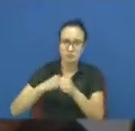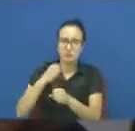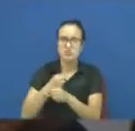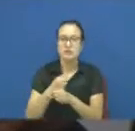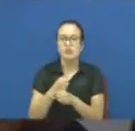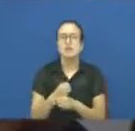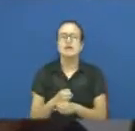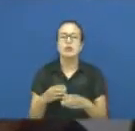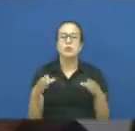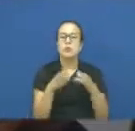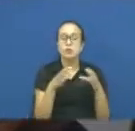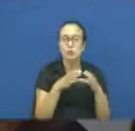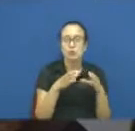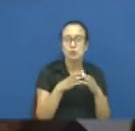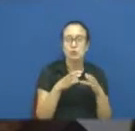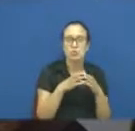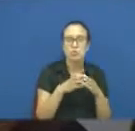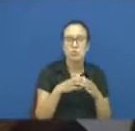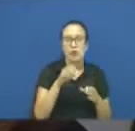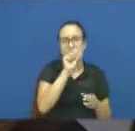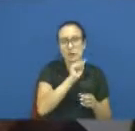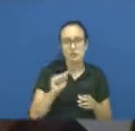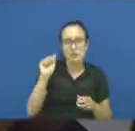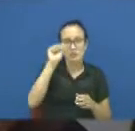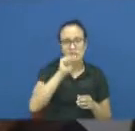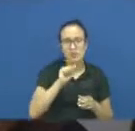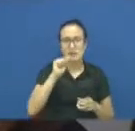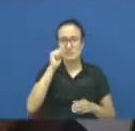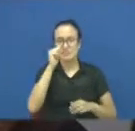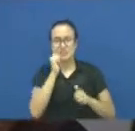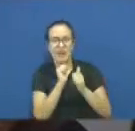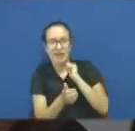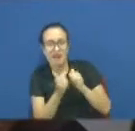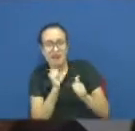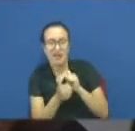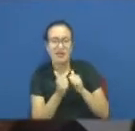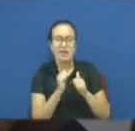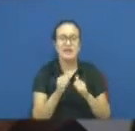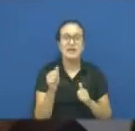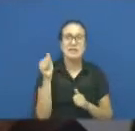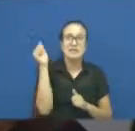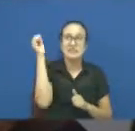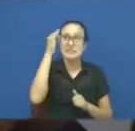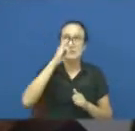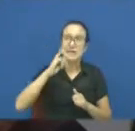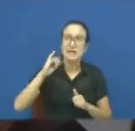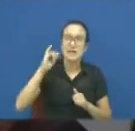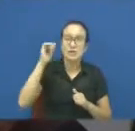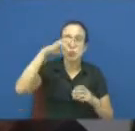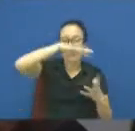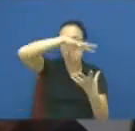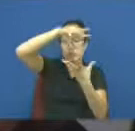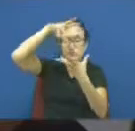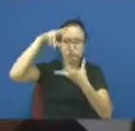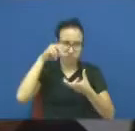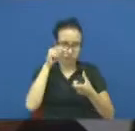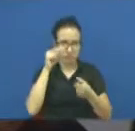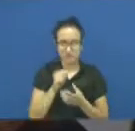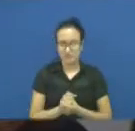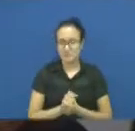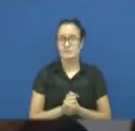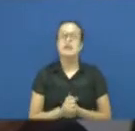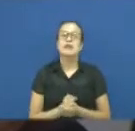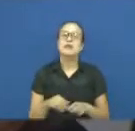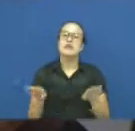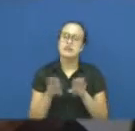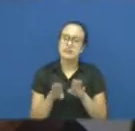Atlética Internacional. Foi sócio fundador da Associação Paulista de Odontologia, seção